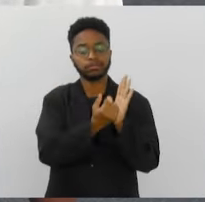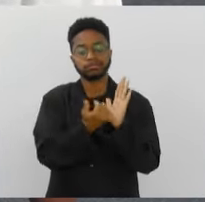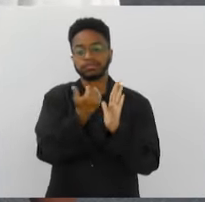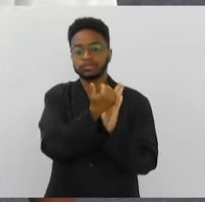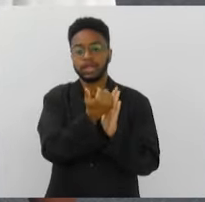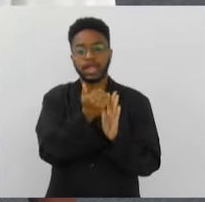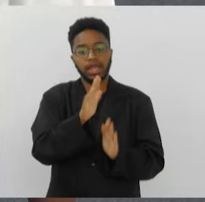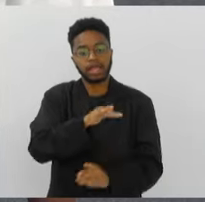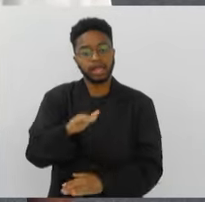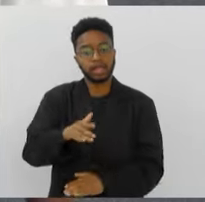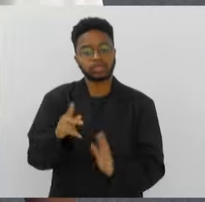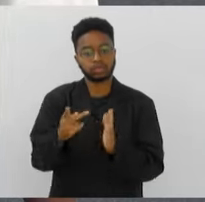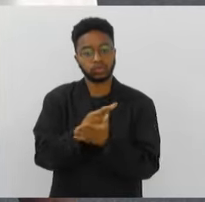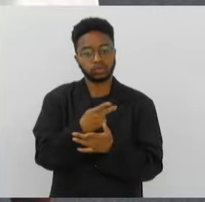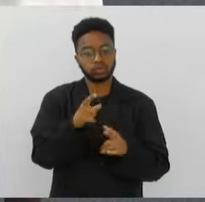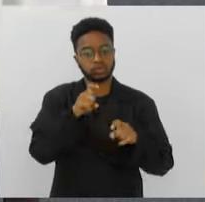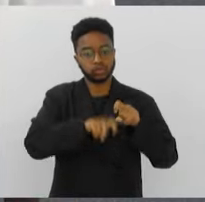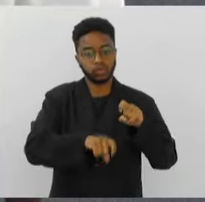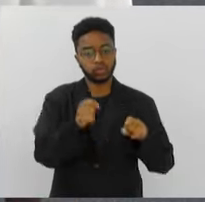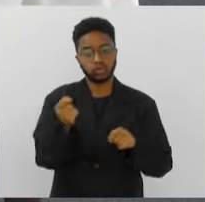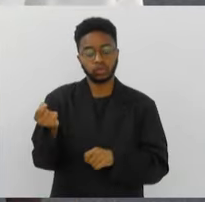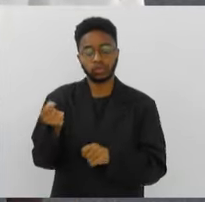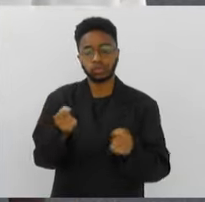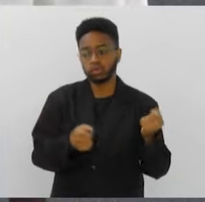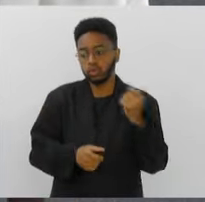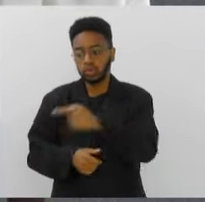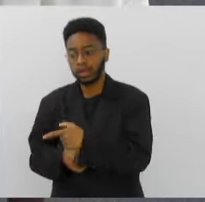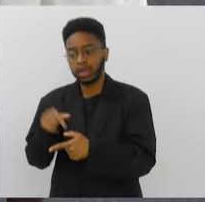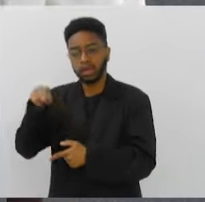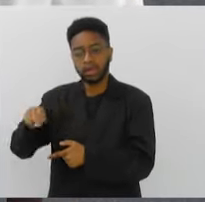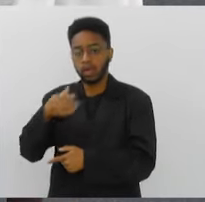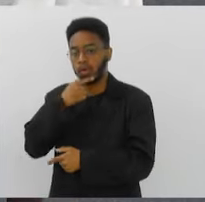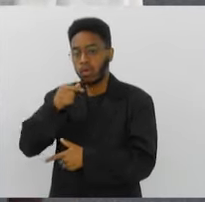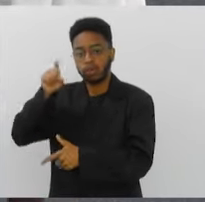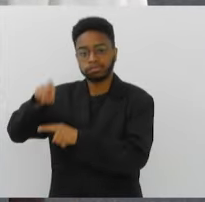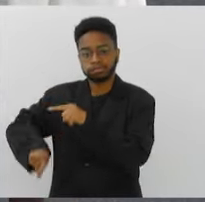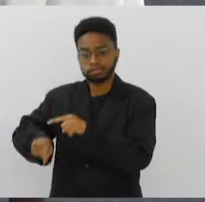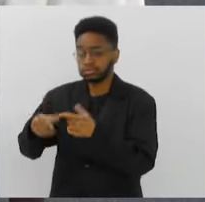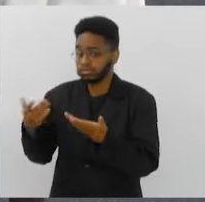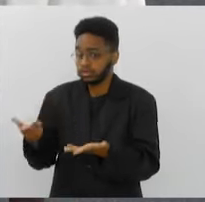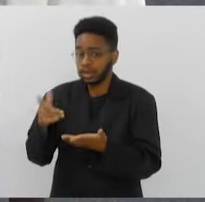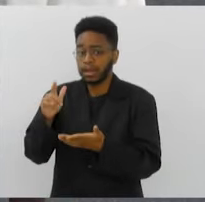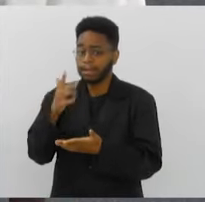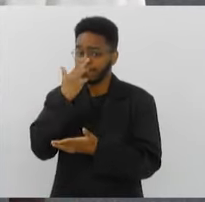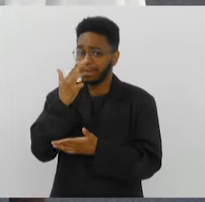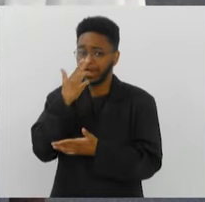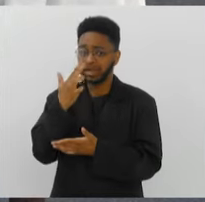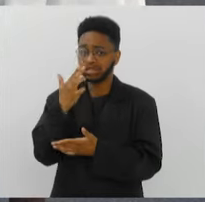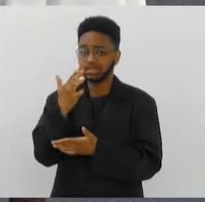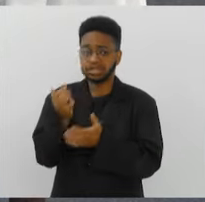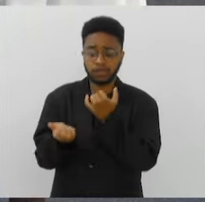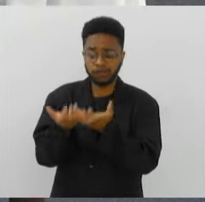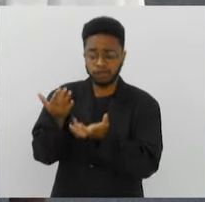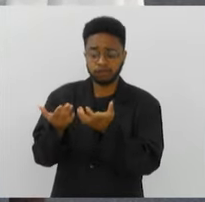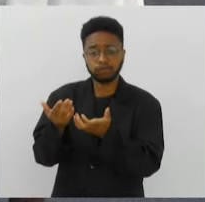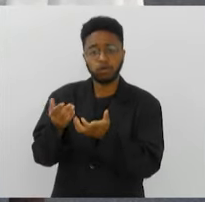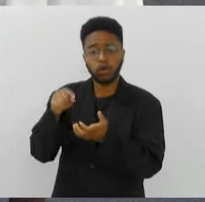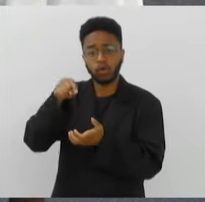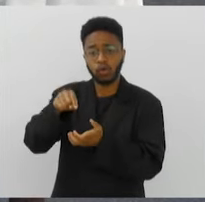uma criança estuprada que o próprio estuprador. Então isso é inquisição, é o conto da Aia, para onde é que a gente está